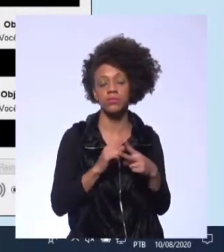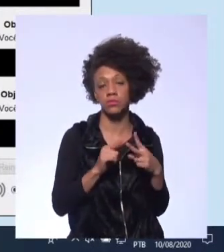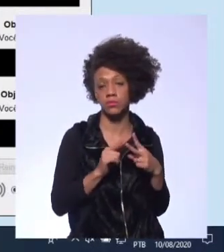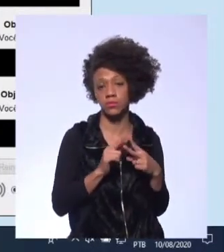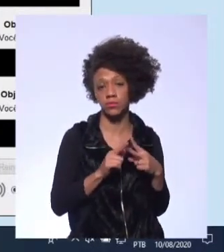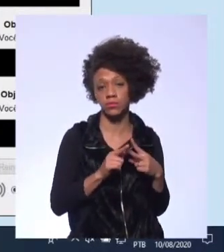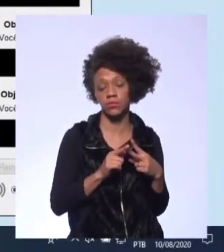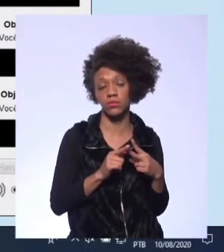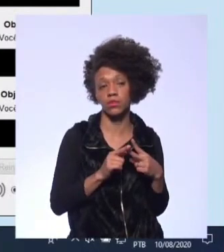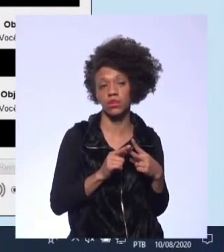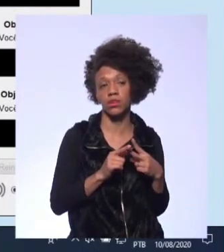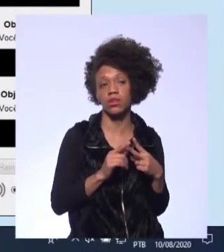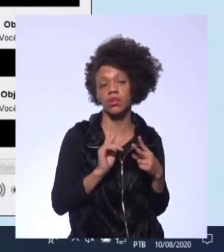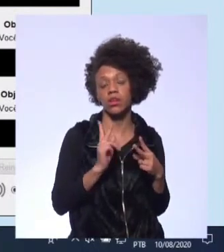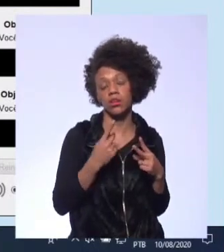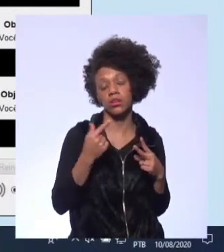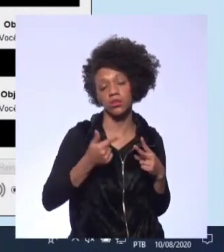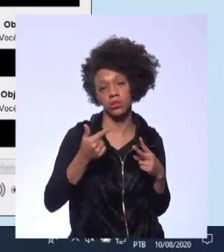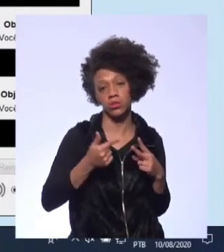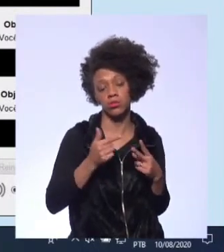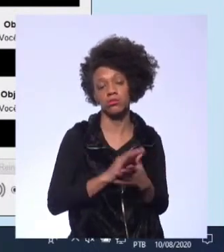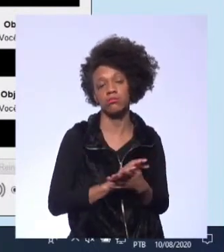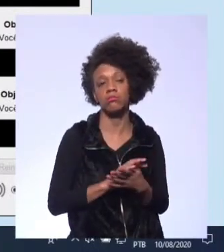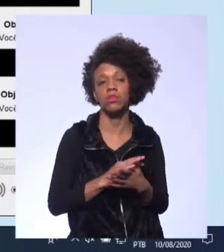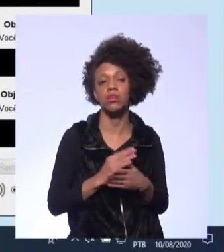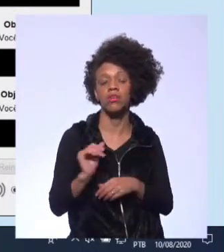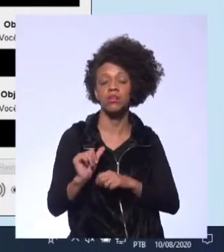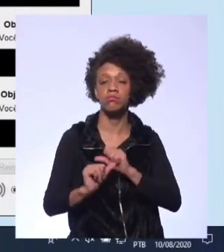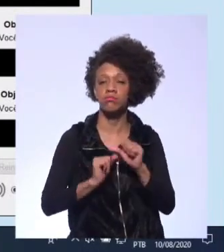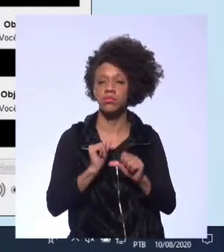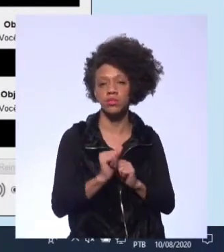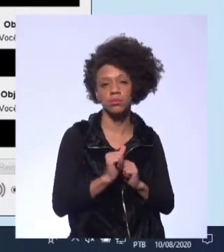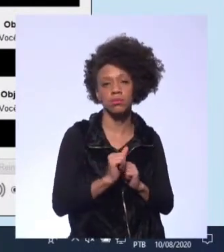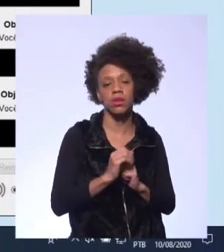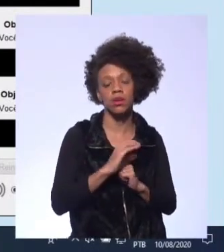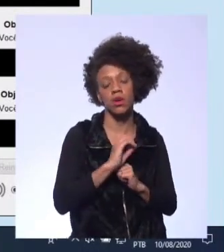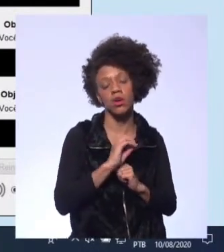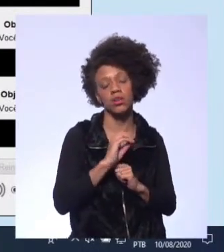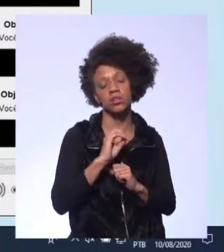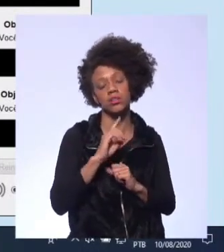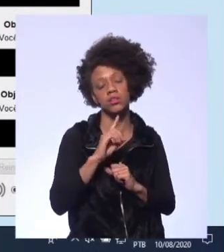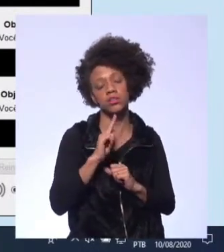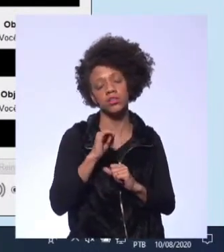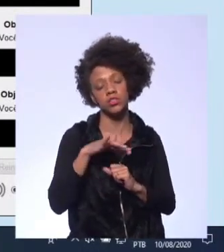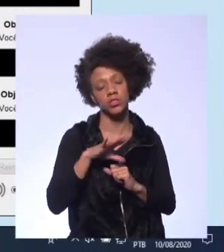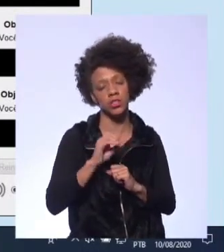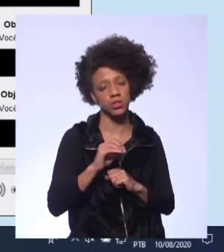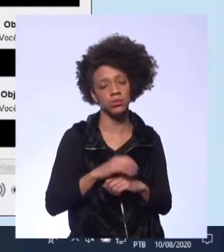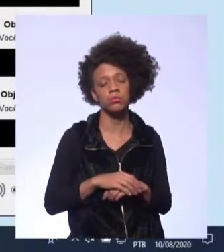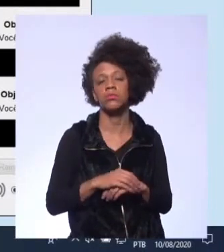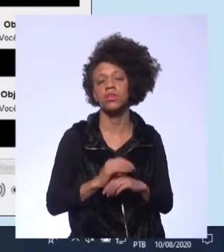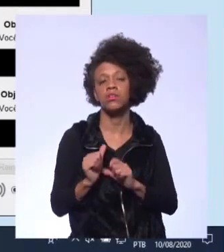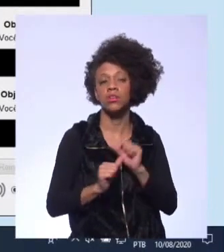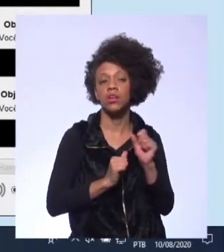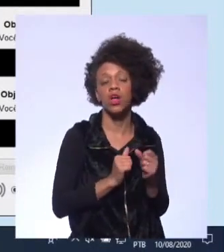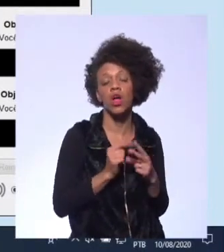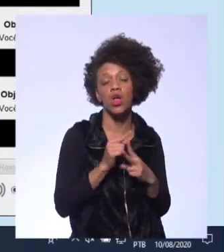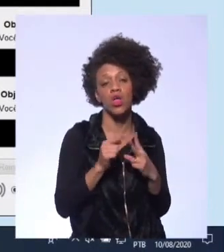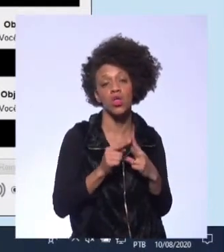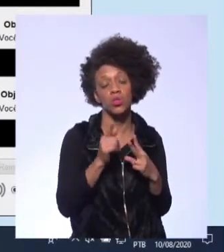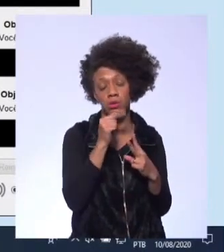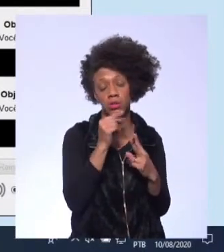moléculas de hidrogênio, que vai somar uma molécula de oxigênio, que vai produzir 2 moléculas de